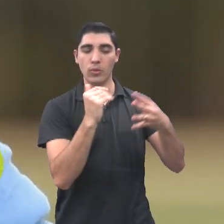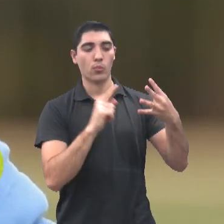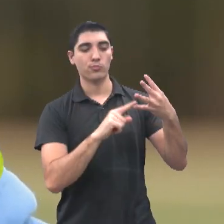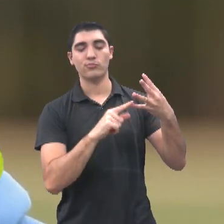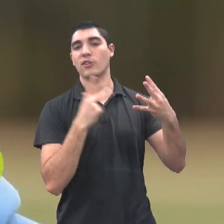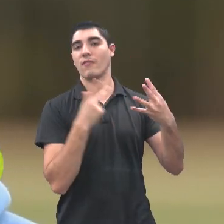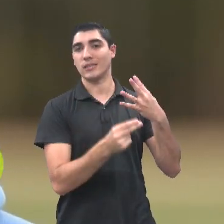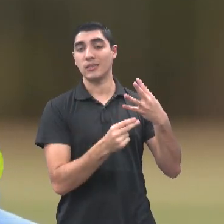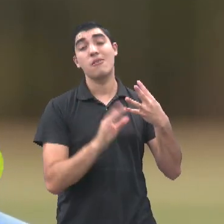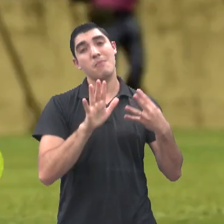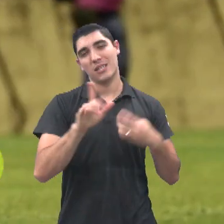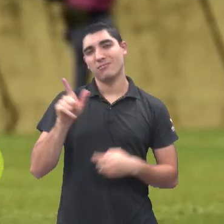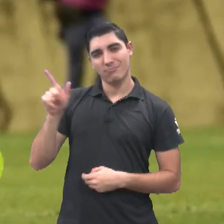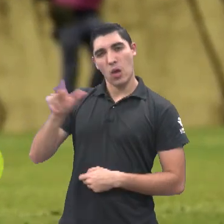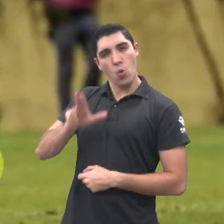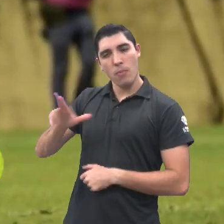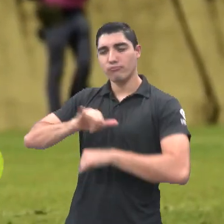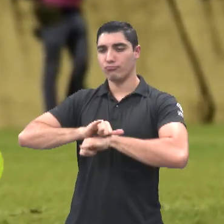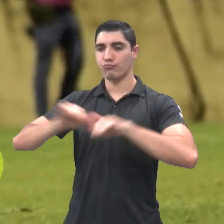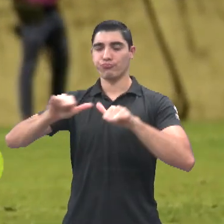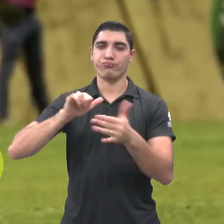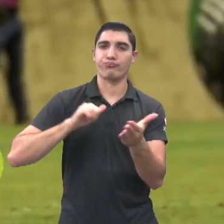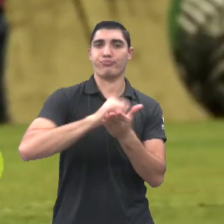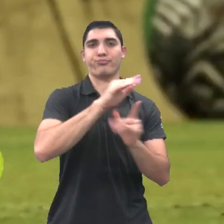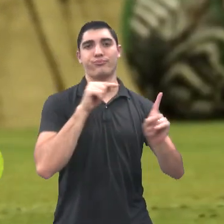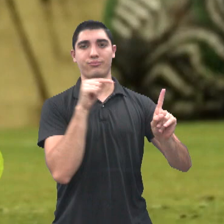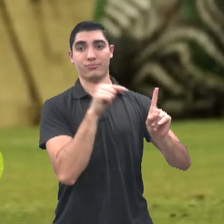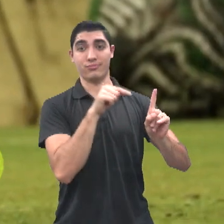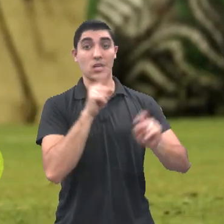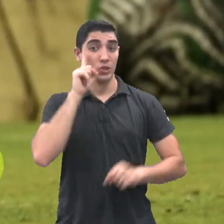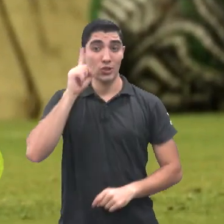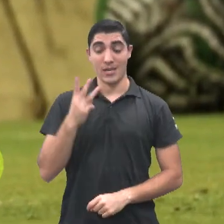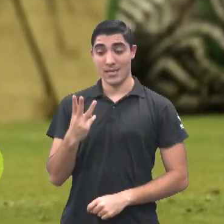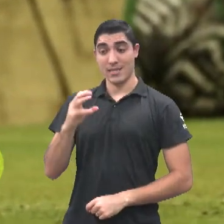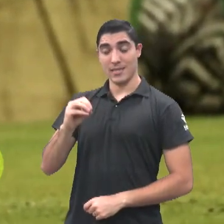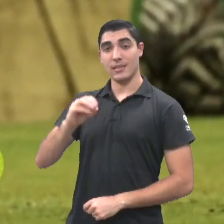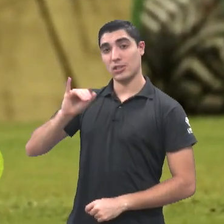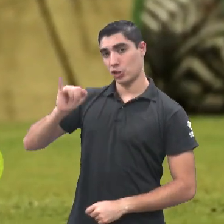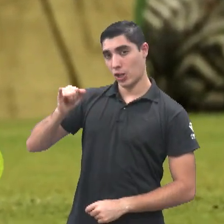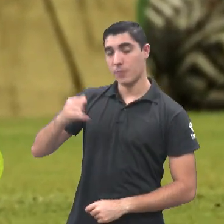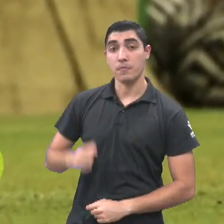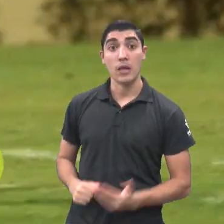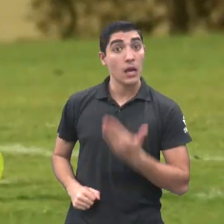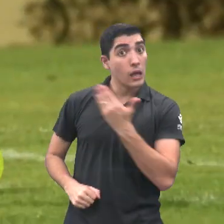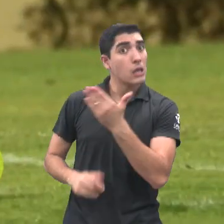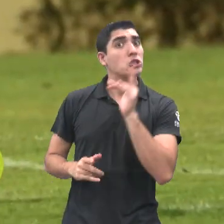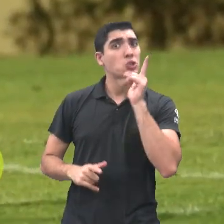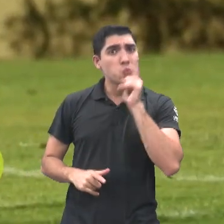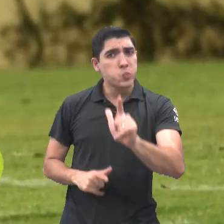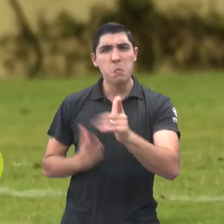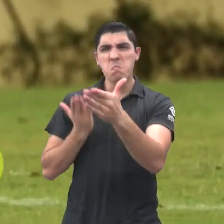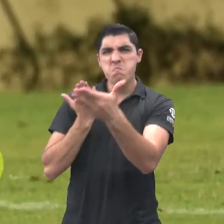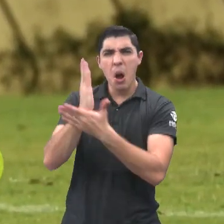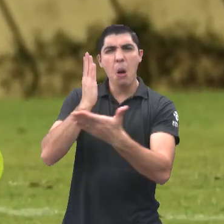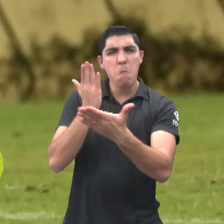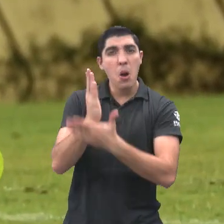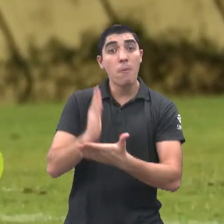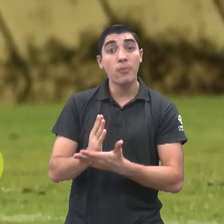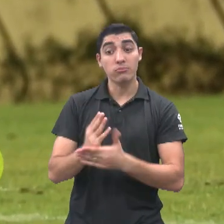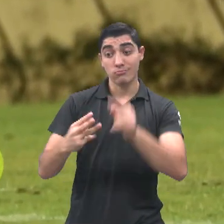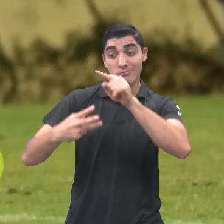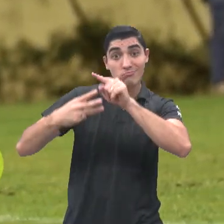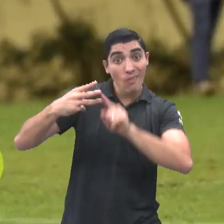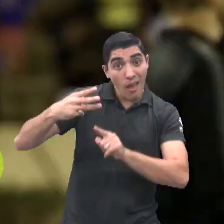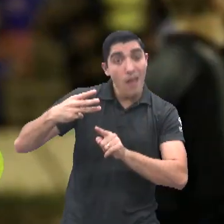foi desligado do time no último dia 30 de janeiro. O Paulo Roberto é conhecido como o rei do acesso. Ele tem 13 acessos na carreira. O